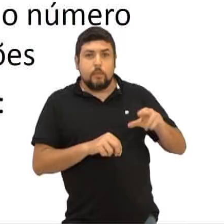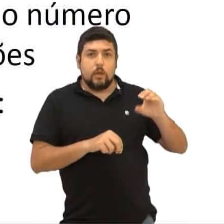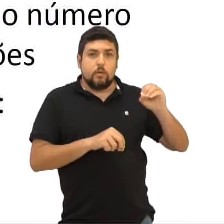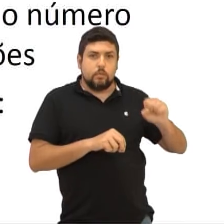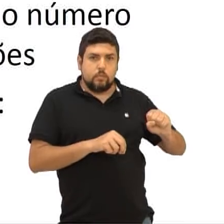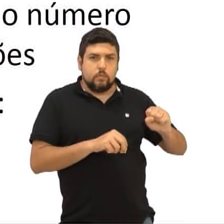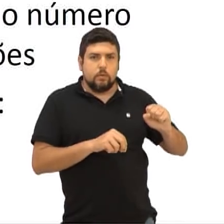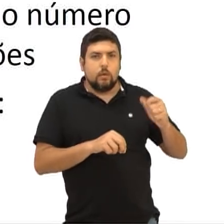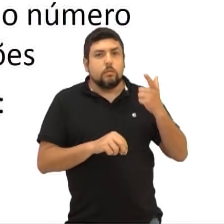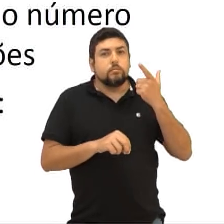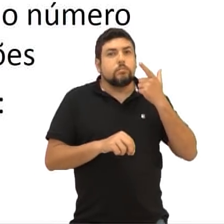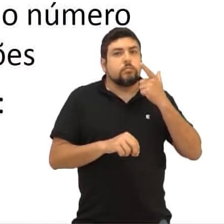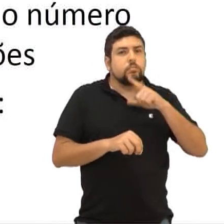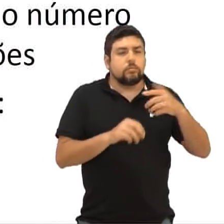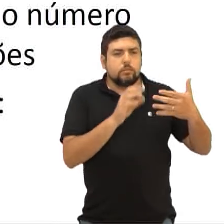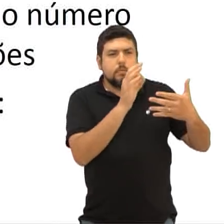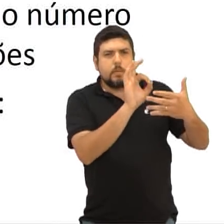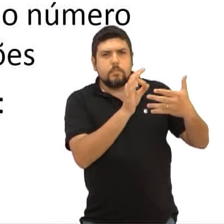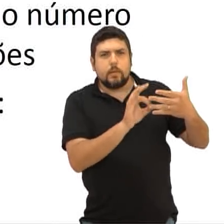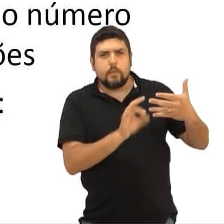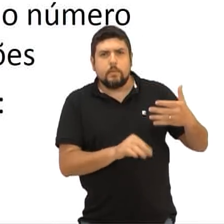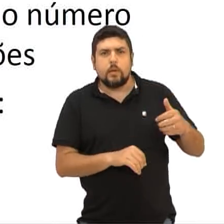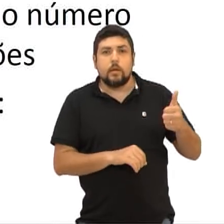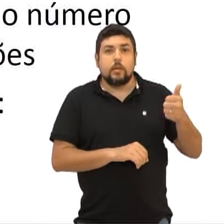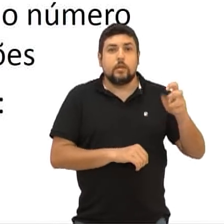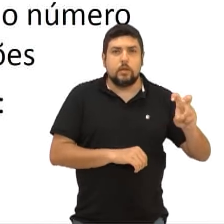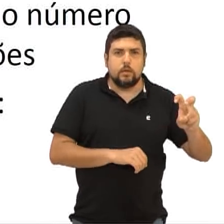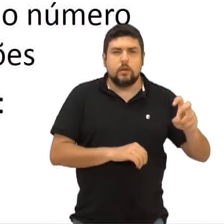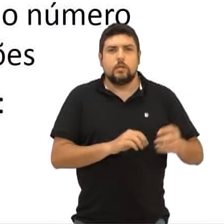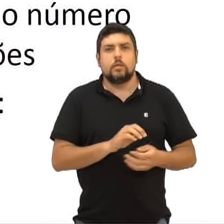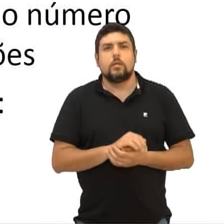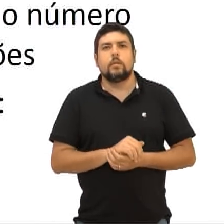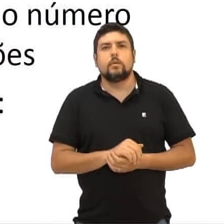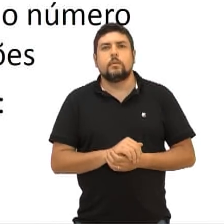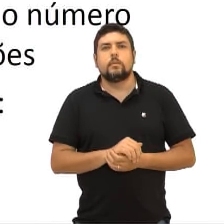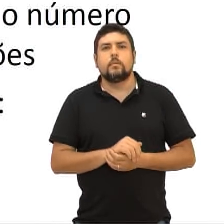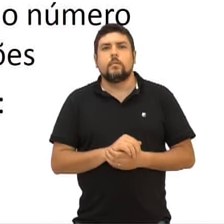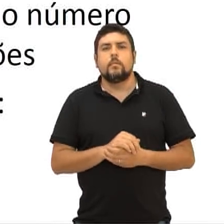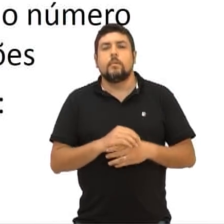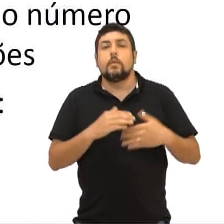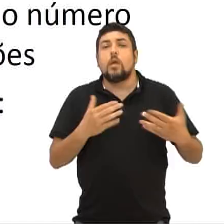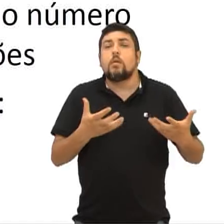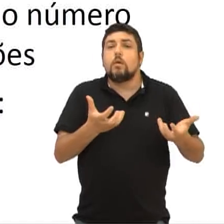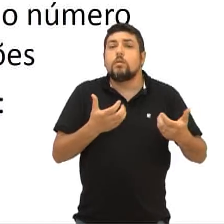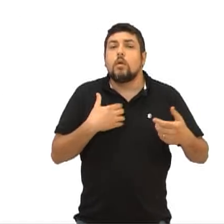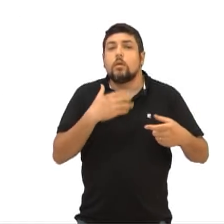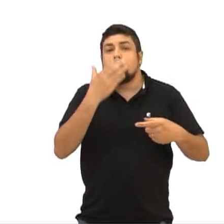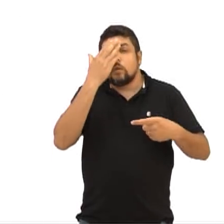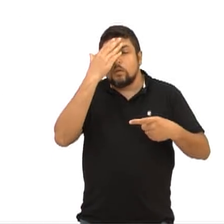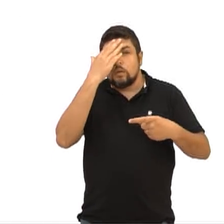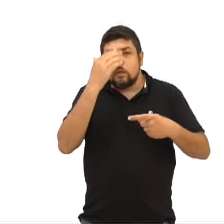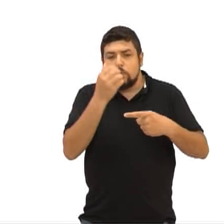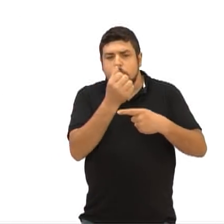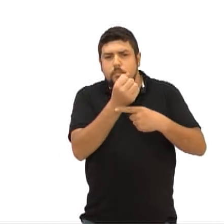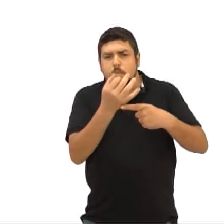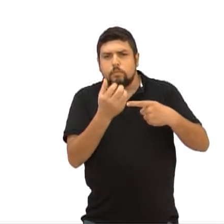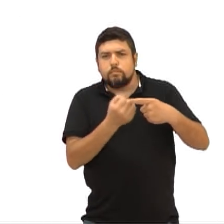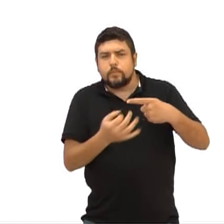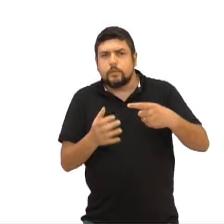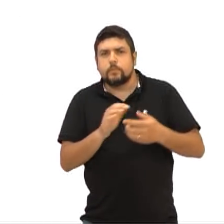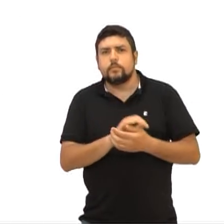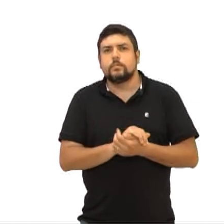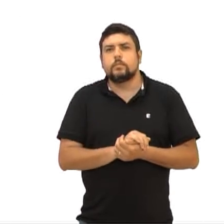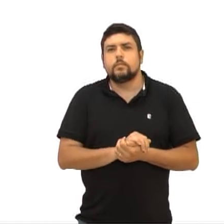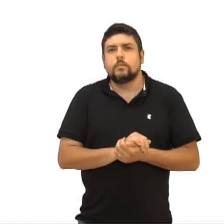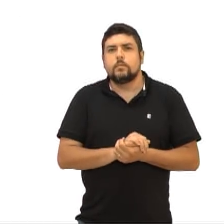A, qual é a razão entre o número de questões que Marcos acertou e o total. Veja a letra